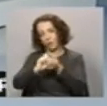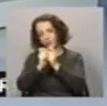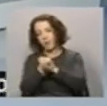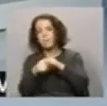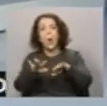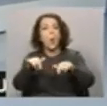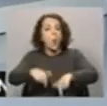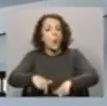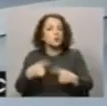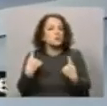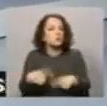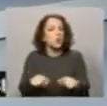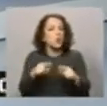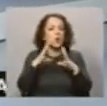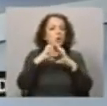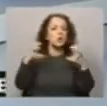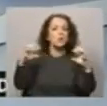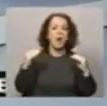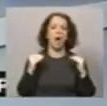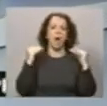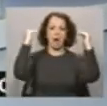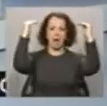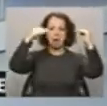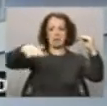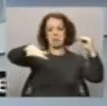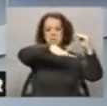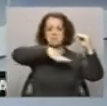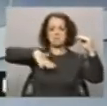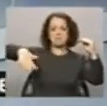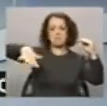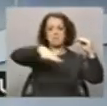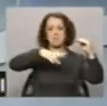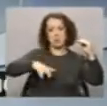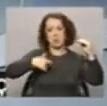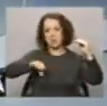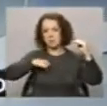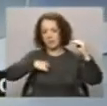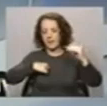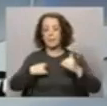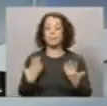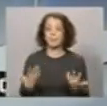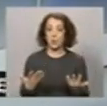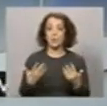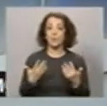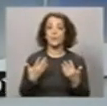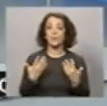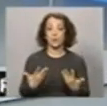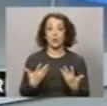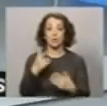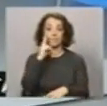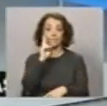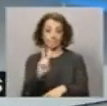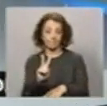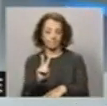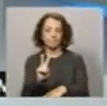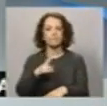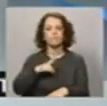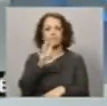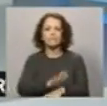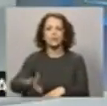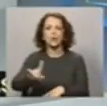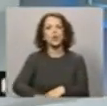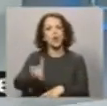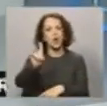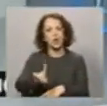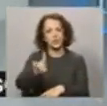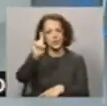só aparecem aqui algumas nuvens altas sobre a Península Ibérica, mas vamos ver então que na região norte hoje vamos